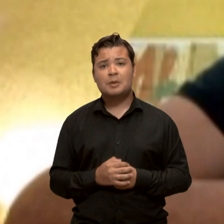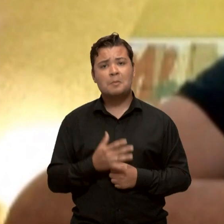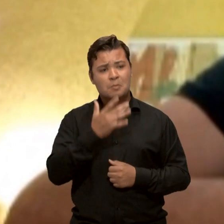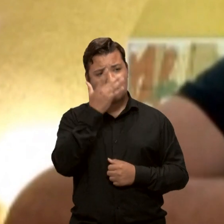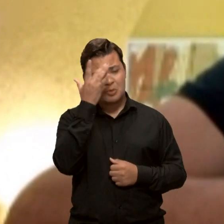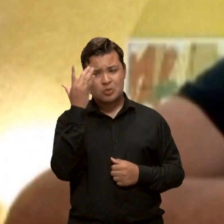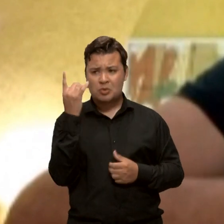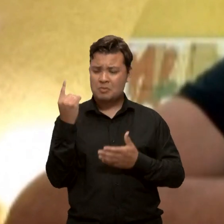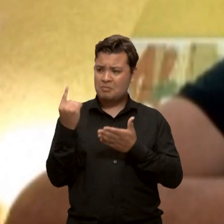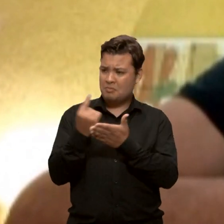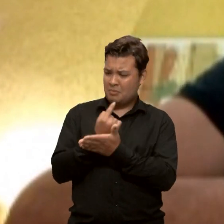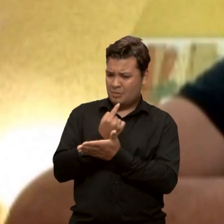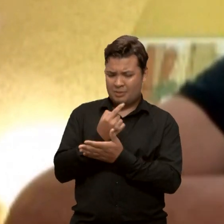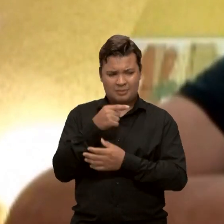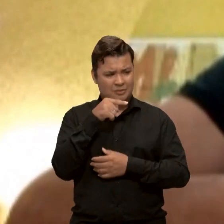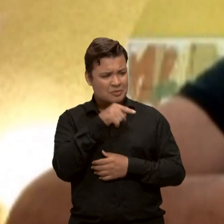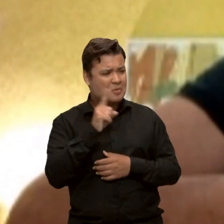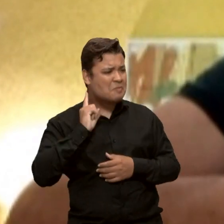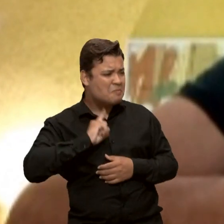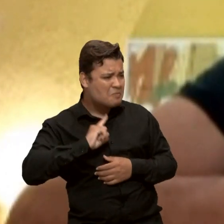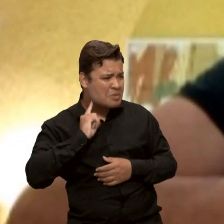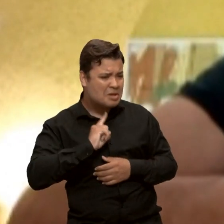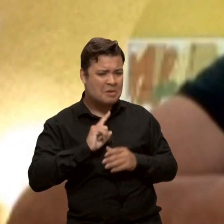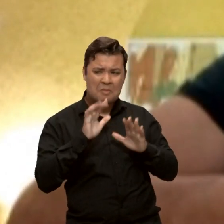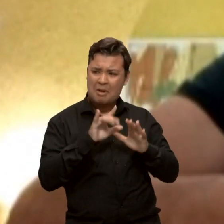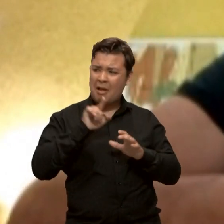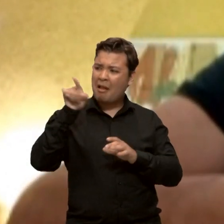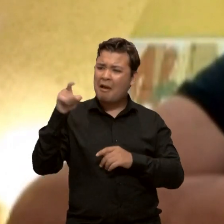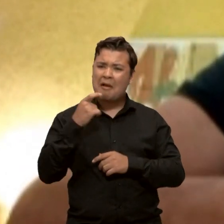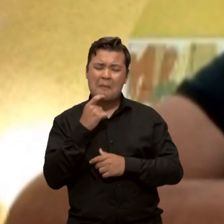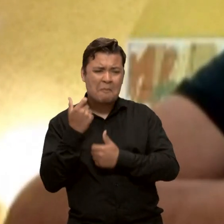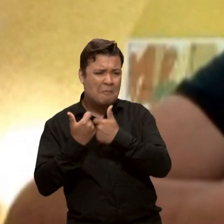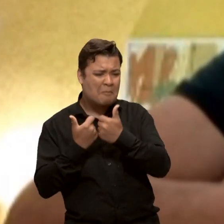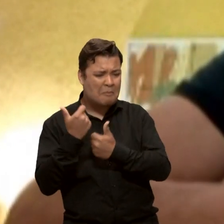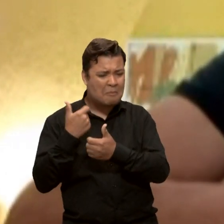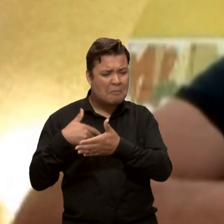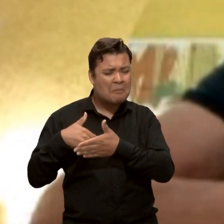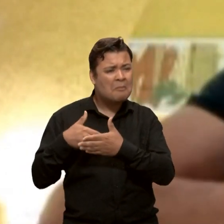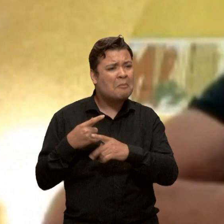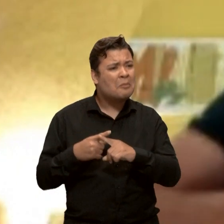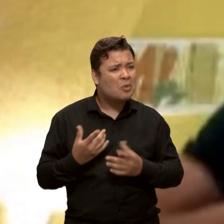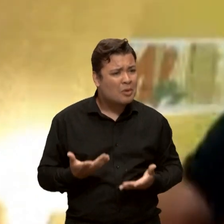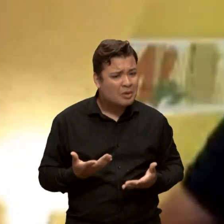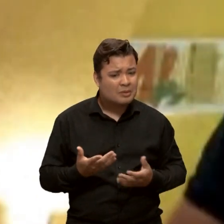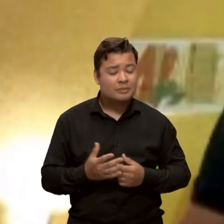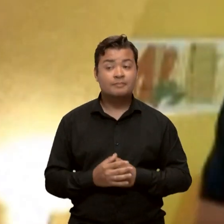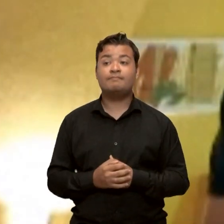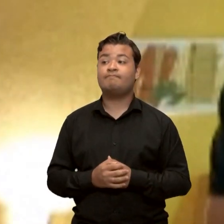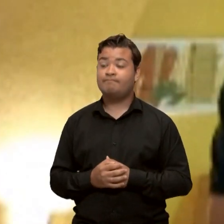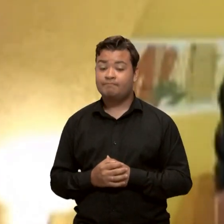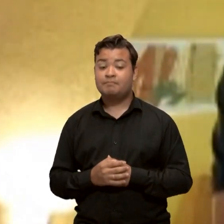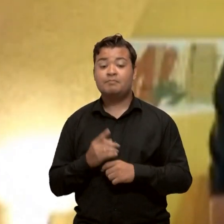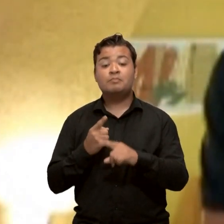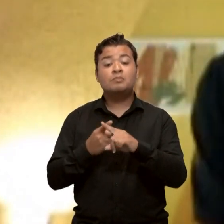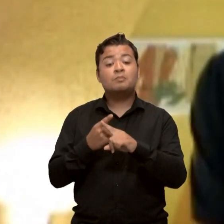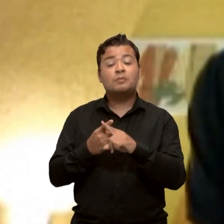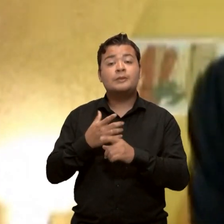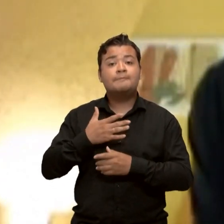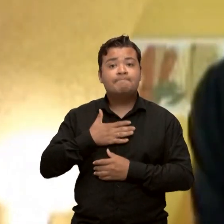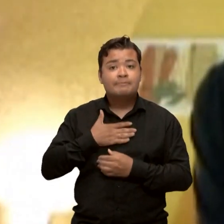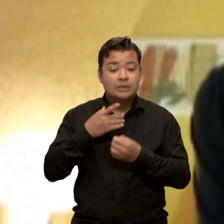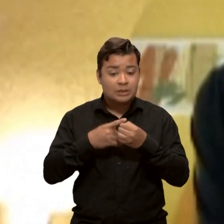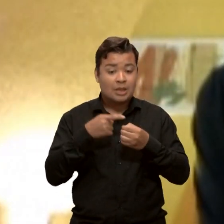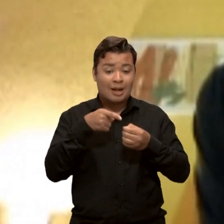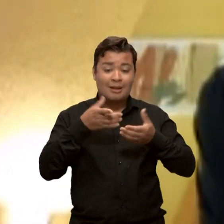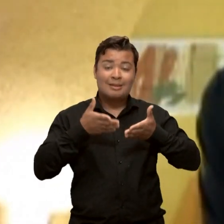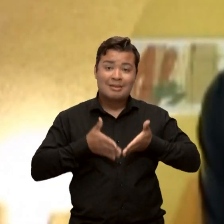e foi jogar na Ponte Preta, em Campinas? Por quê? É porque onde a minha cidade, onde eu